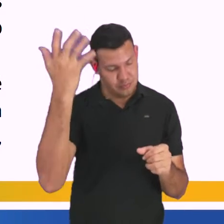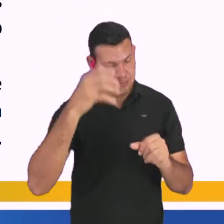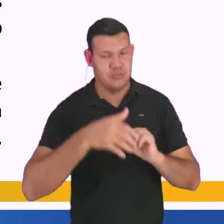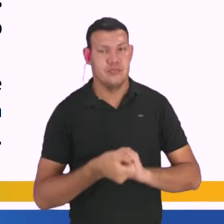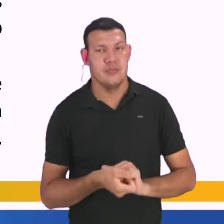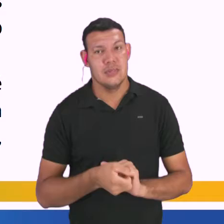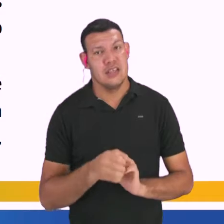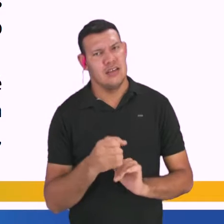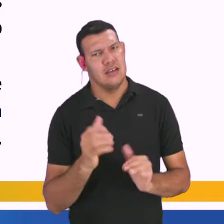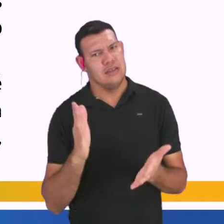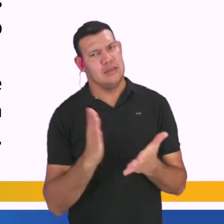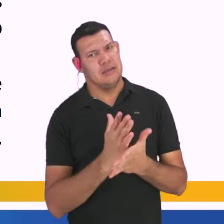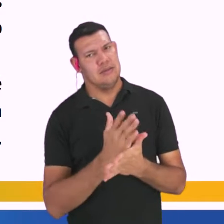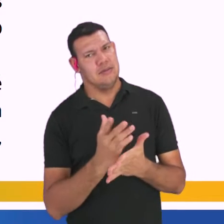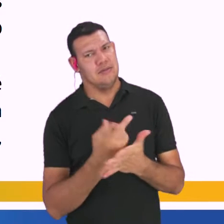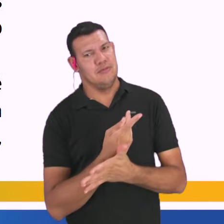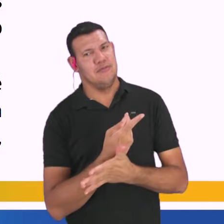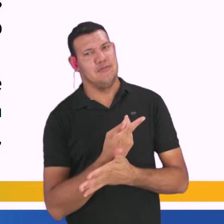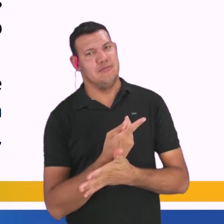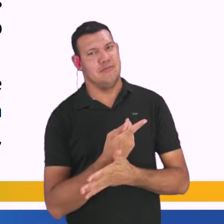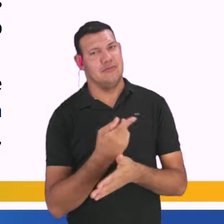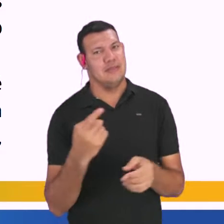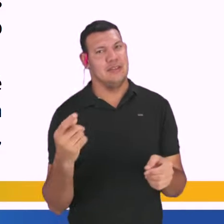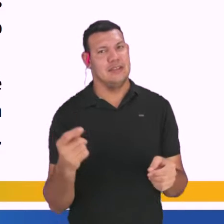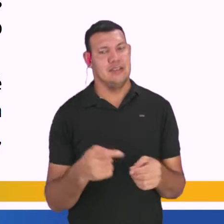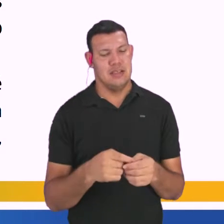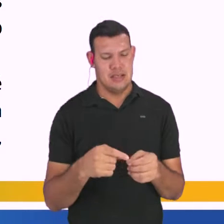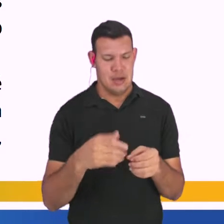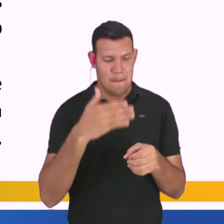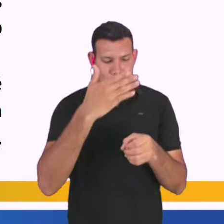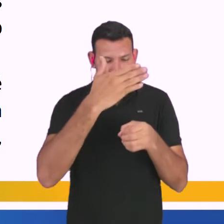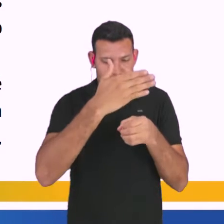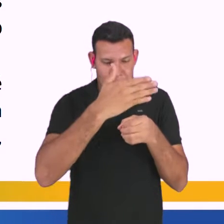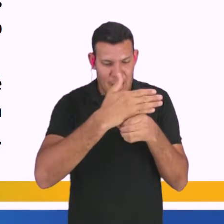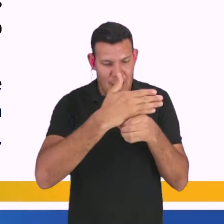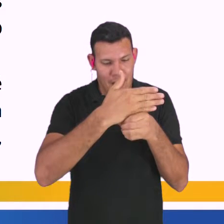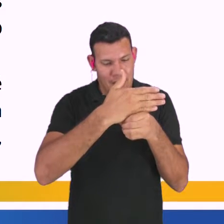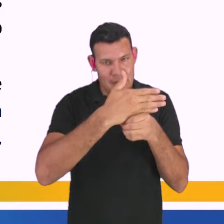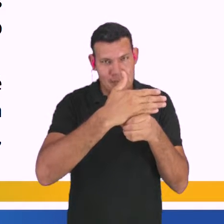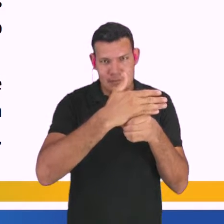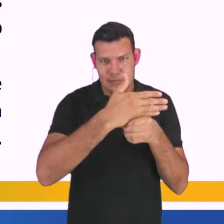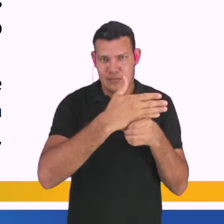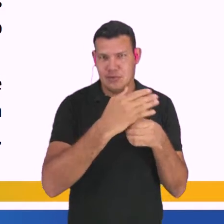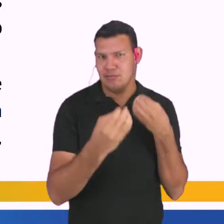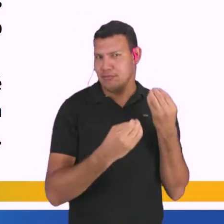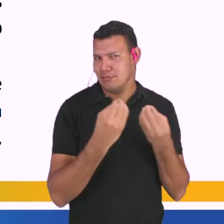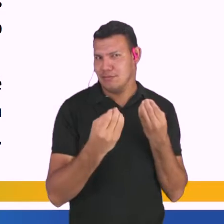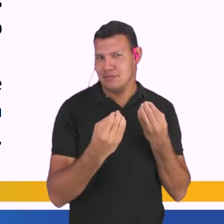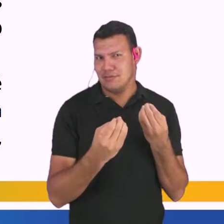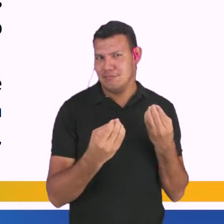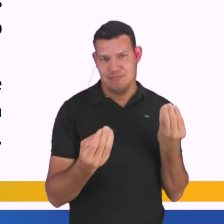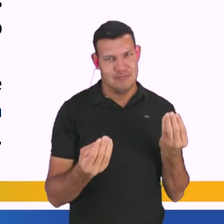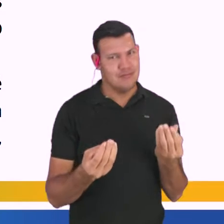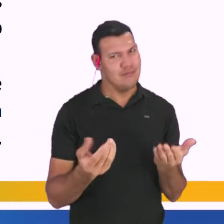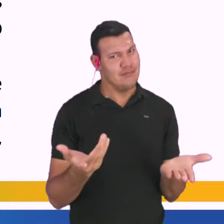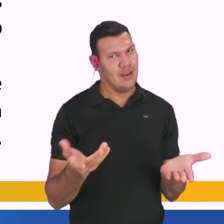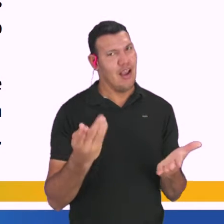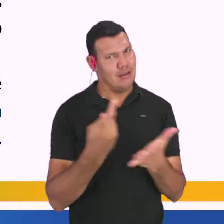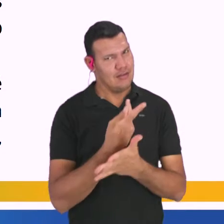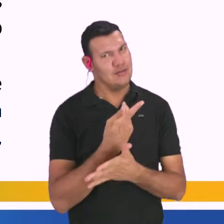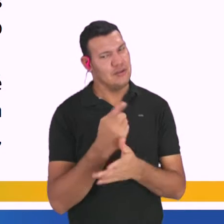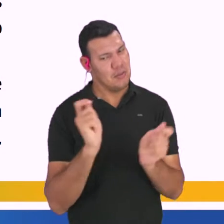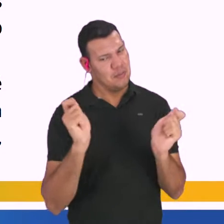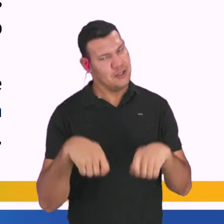A não ser que aconteça um acidente de a moeda ficar paradinha em oi e ela não vai ser nem cara